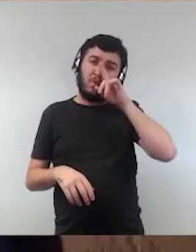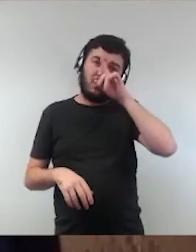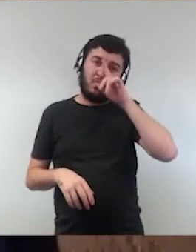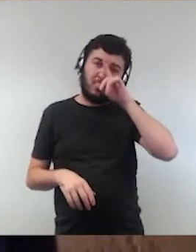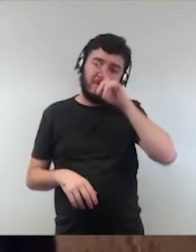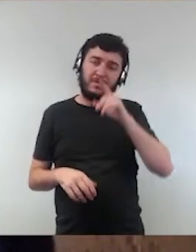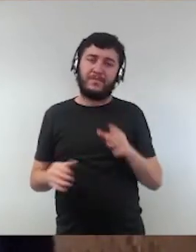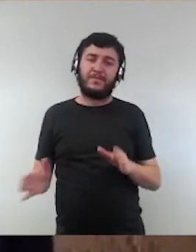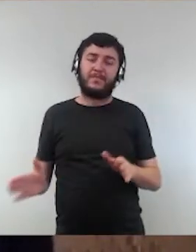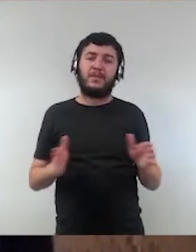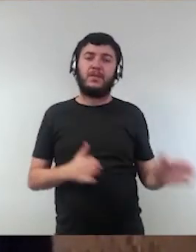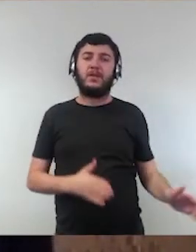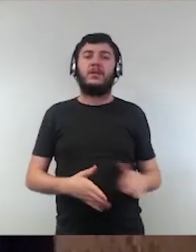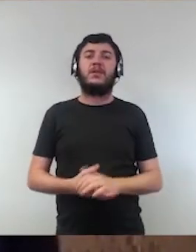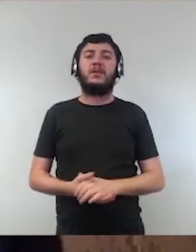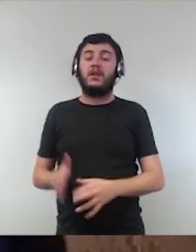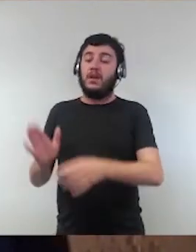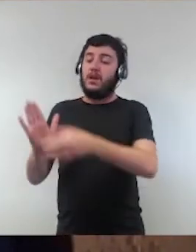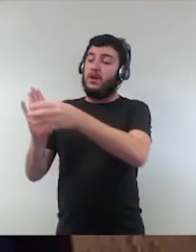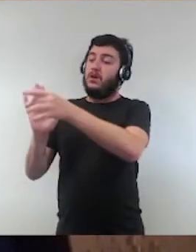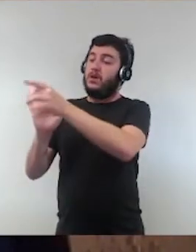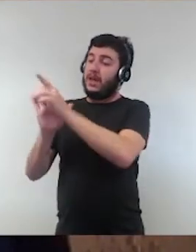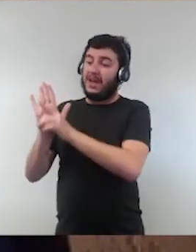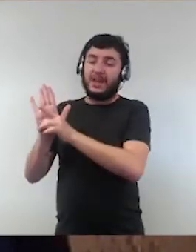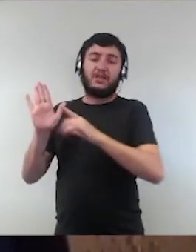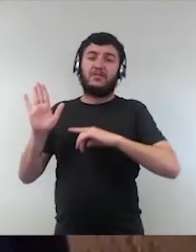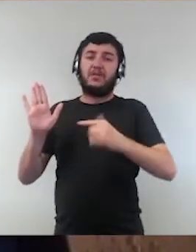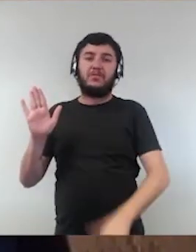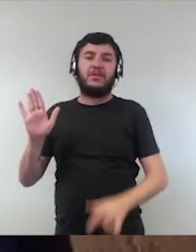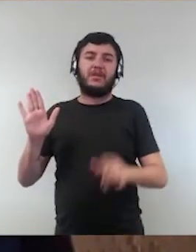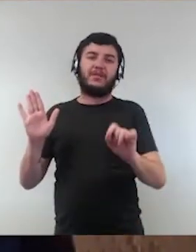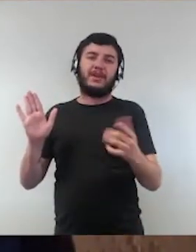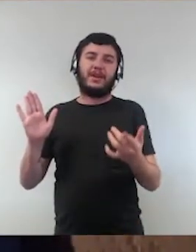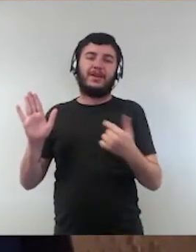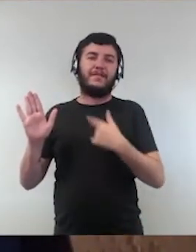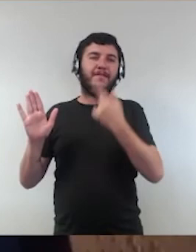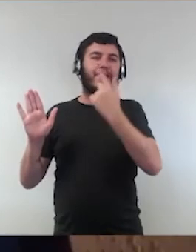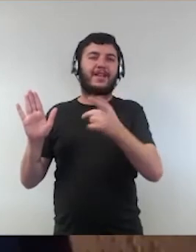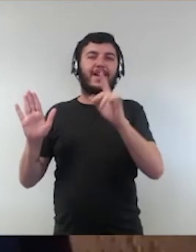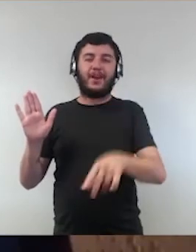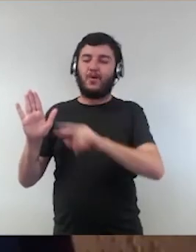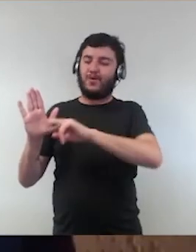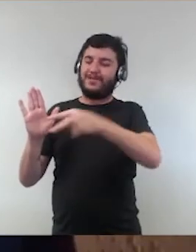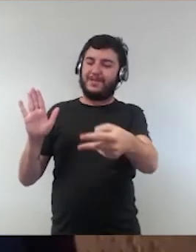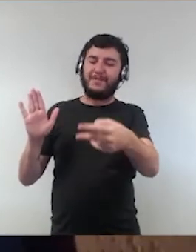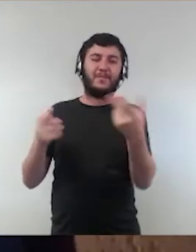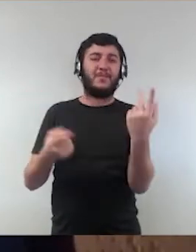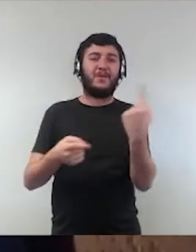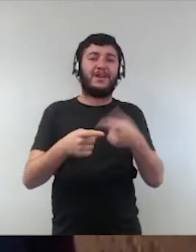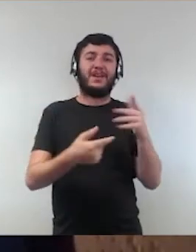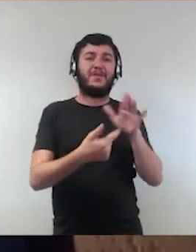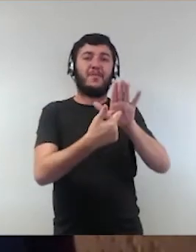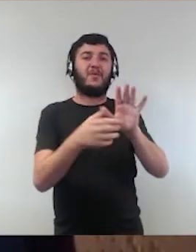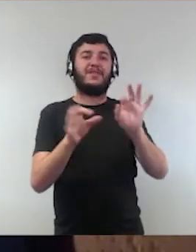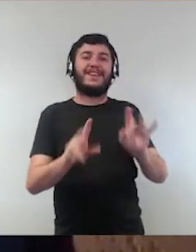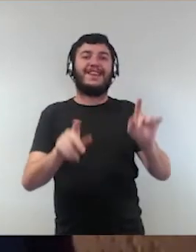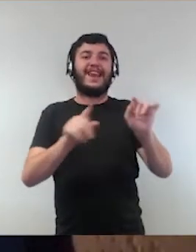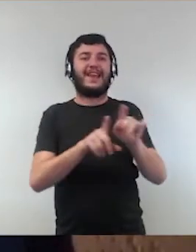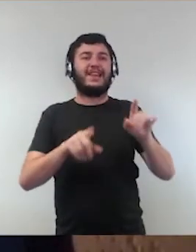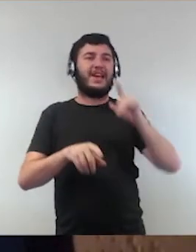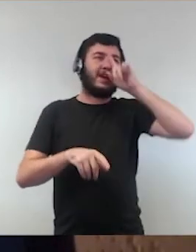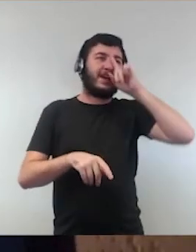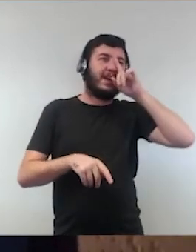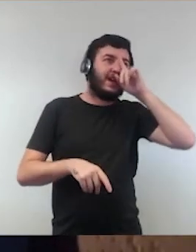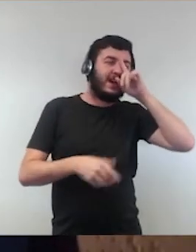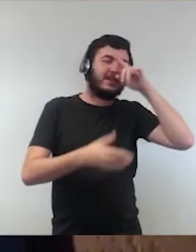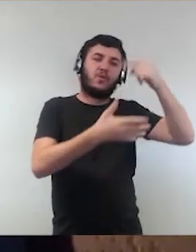tem um viés que eu chamaria de consequencialista, no sentido que ele não considera os riscos apontados. Então, nesse sentido, pode dizer que ele foi, de